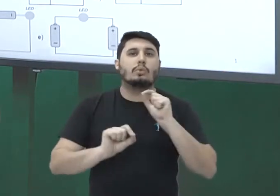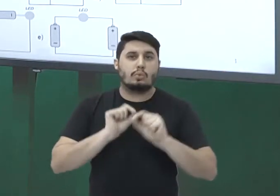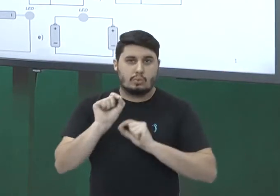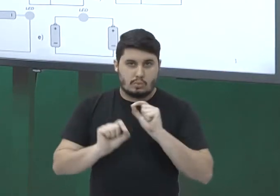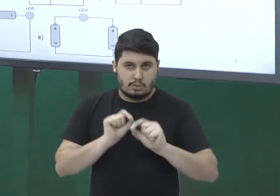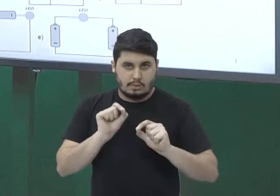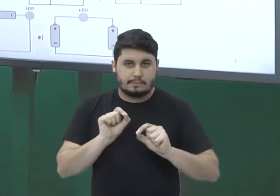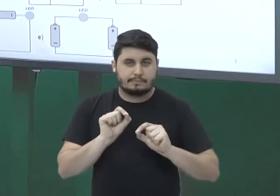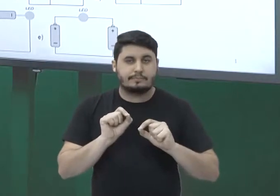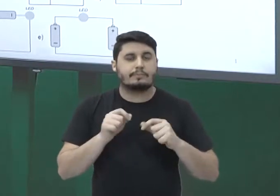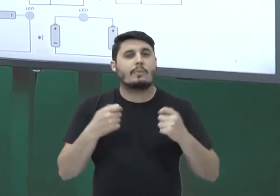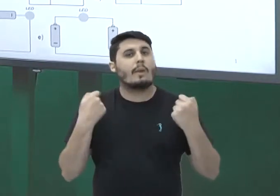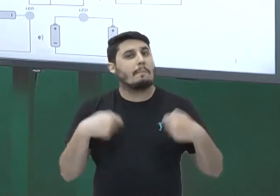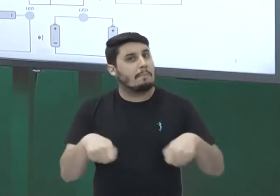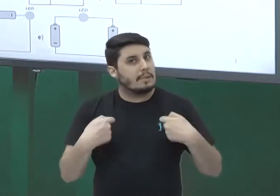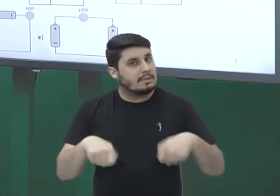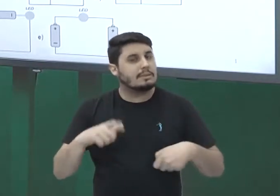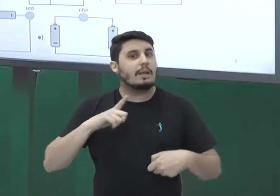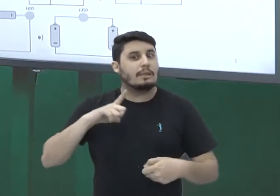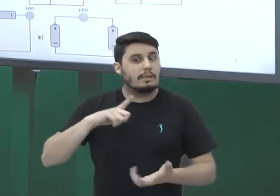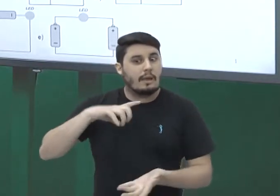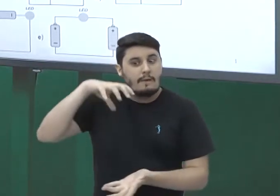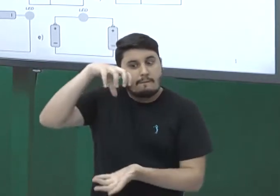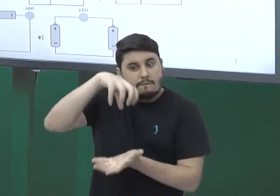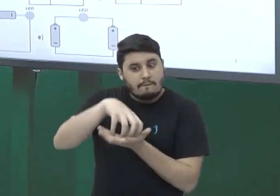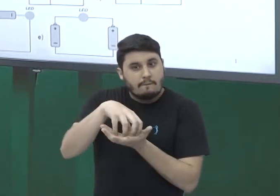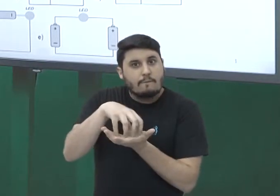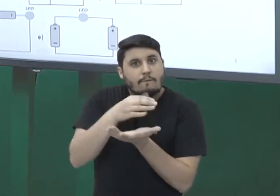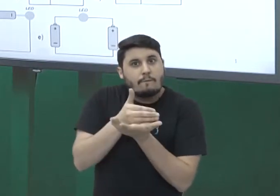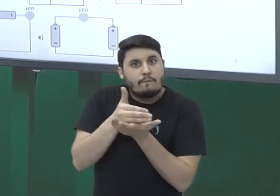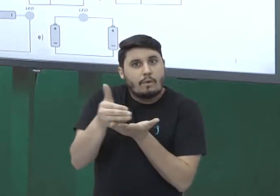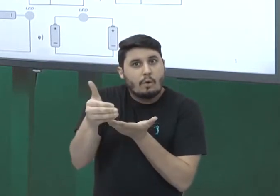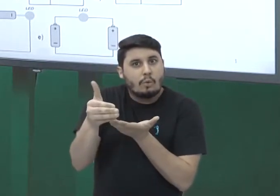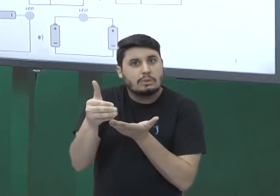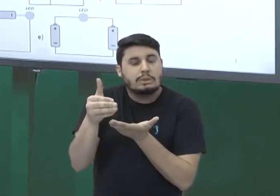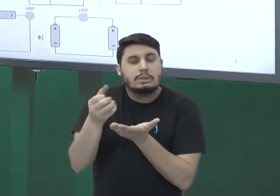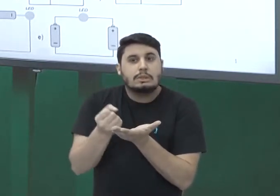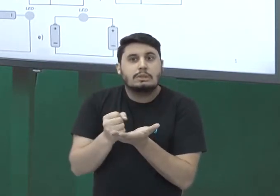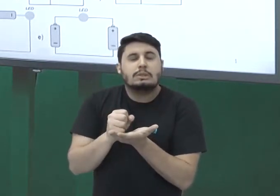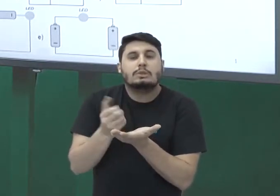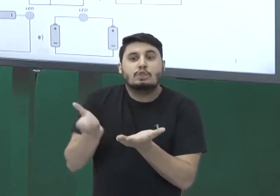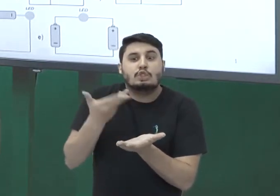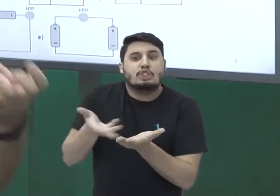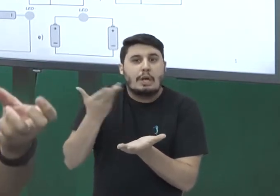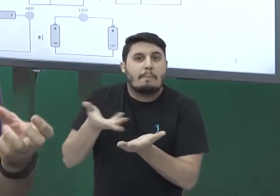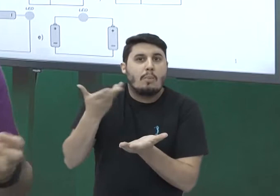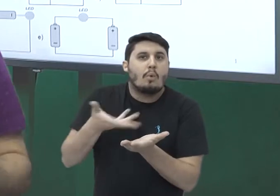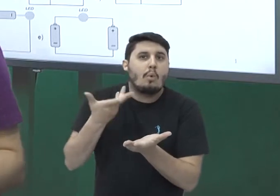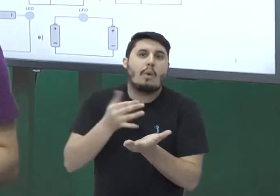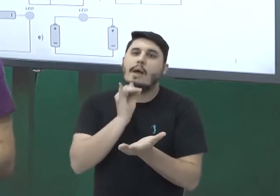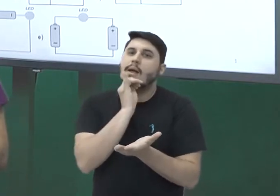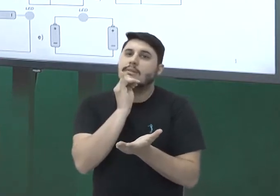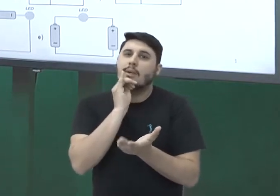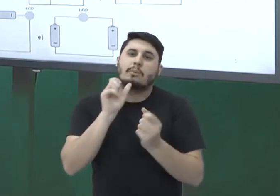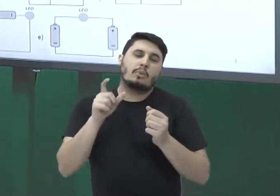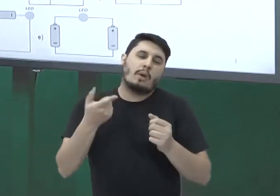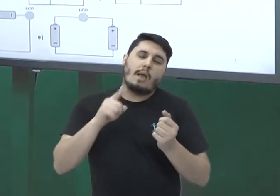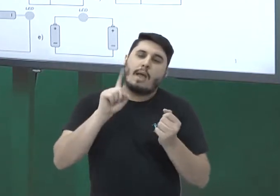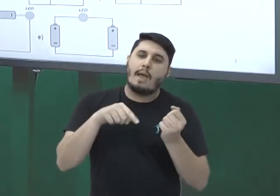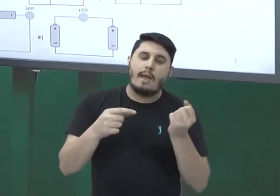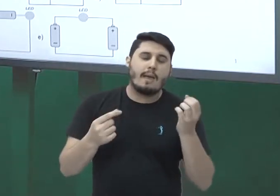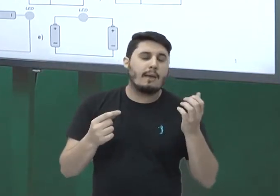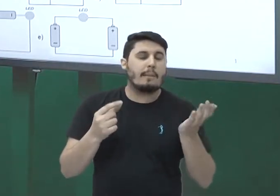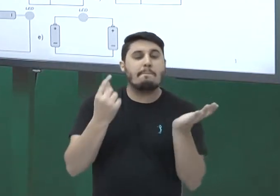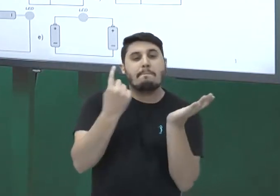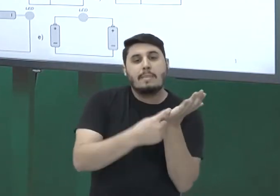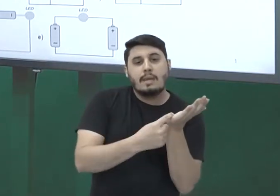deve existir uma fonte de tensão elétrica, certo? Que pode ser uma pilha, que pode ser uma